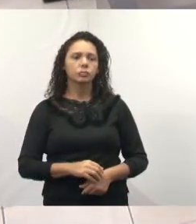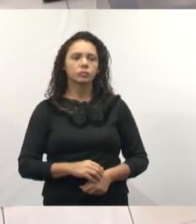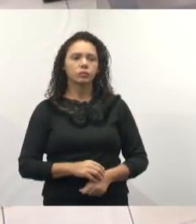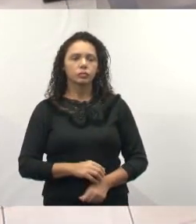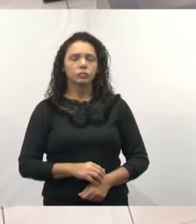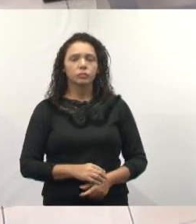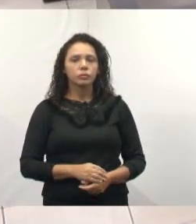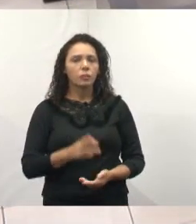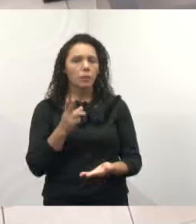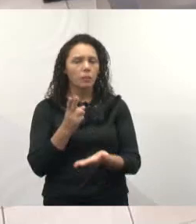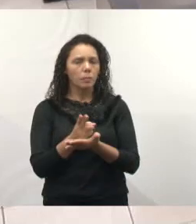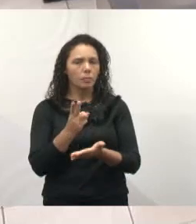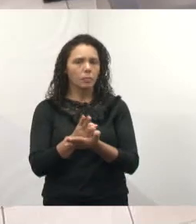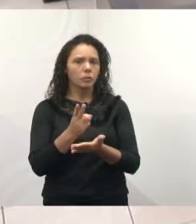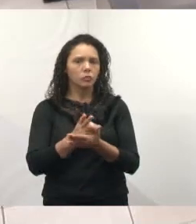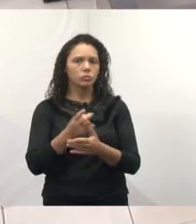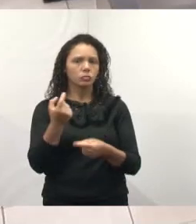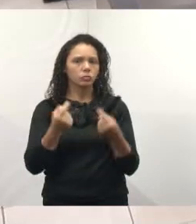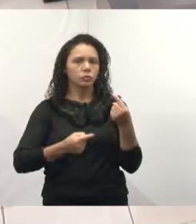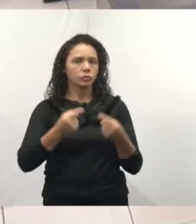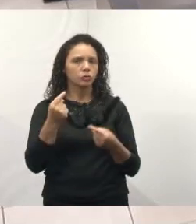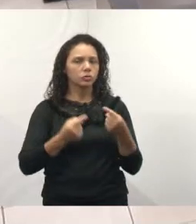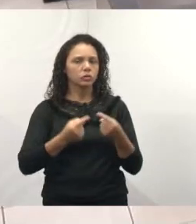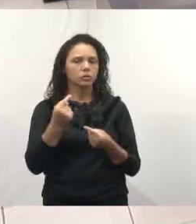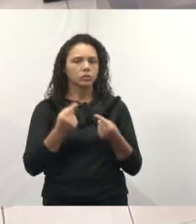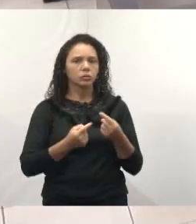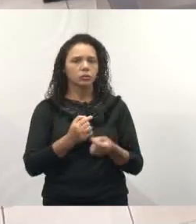O processo continua em discussão.